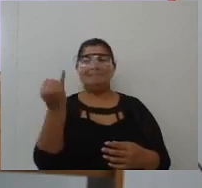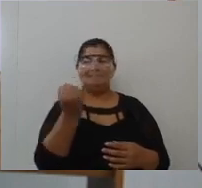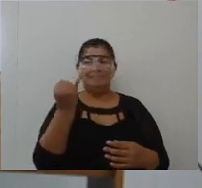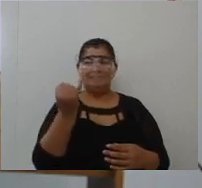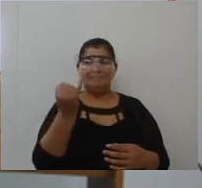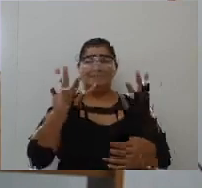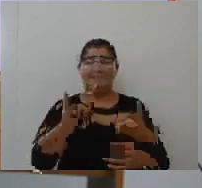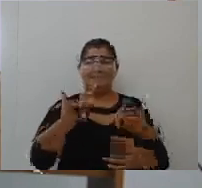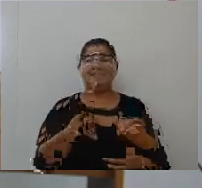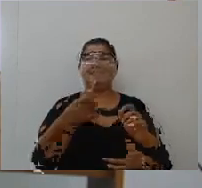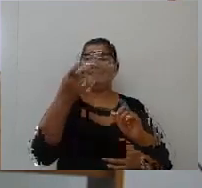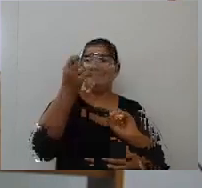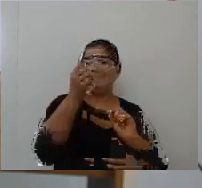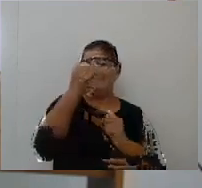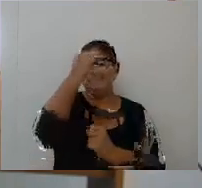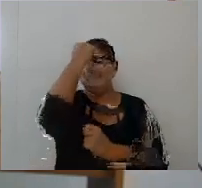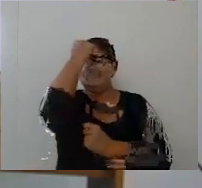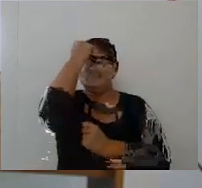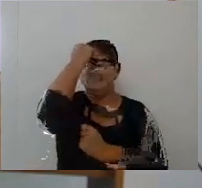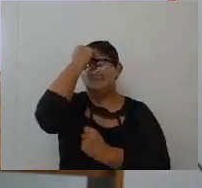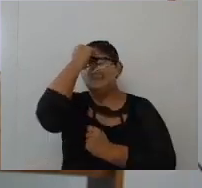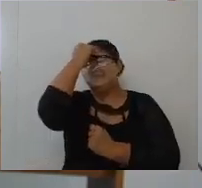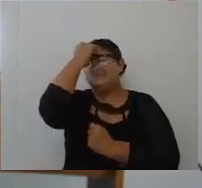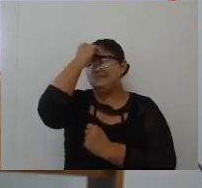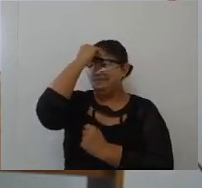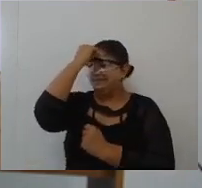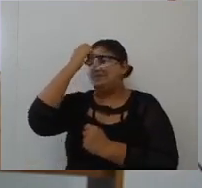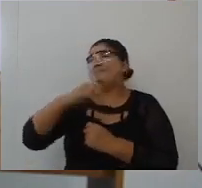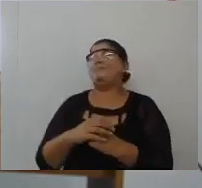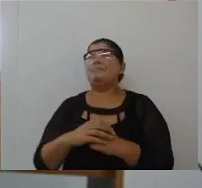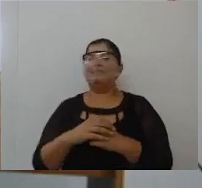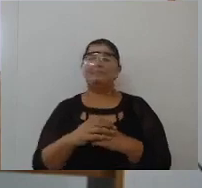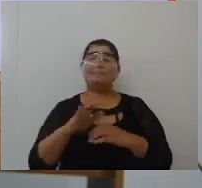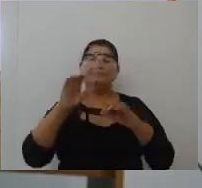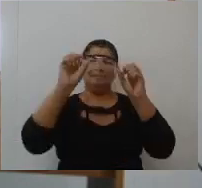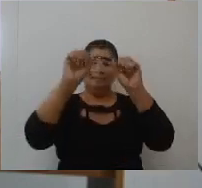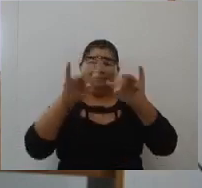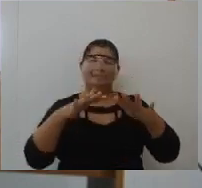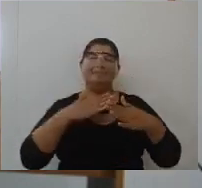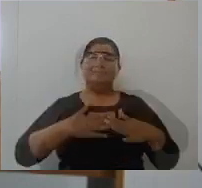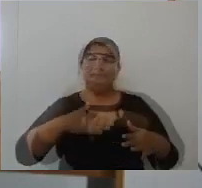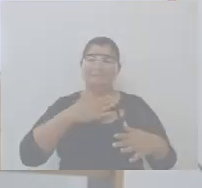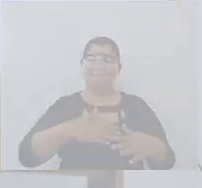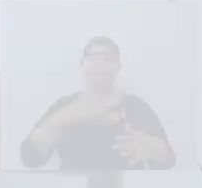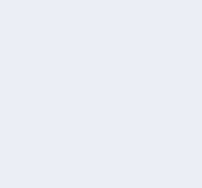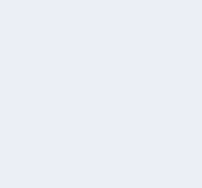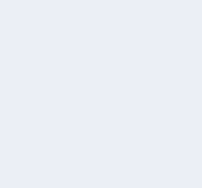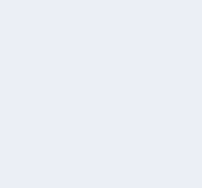ocorra o QI... Bom descanso para vocês, pessoal. Espero que tenham curtido.